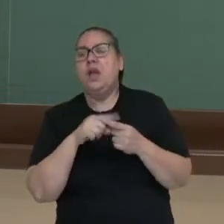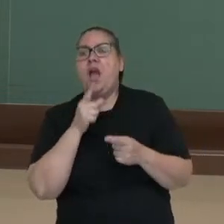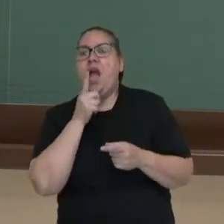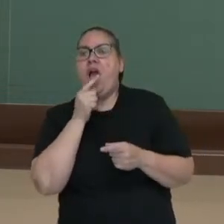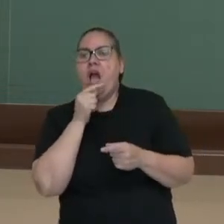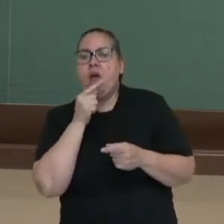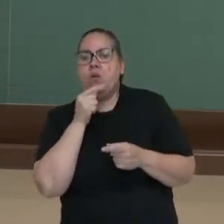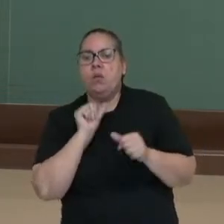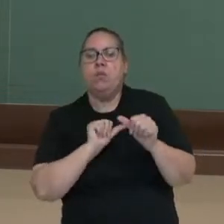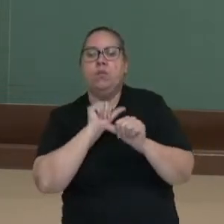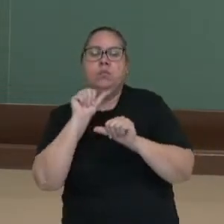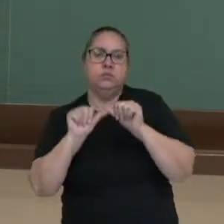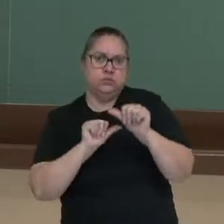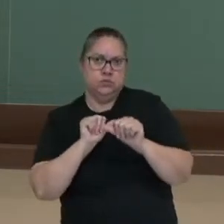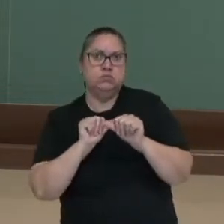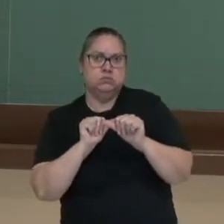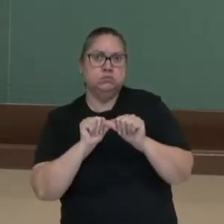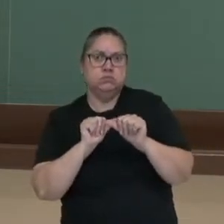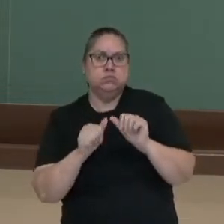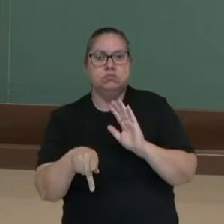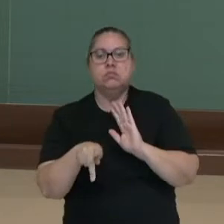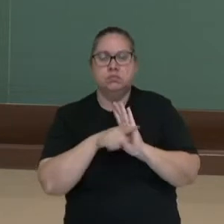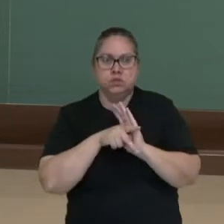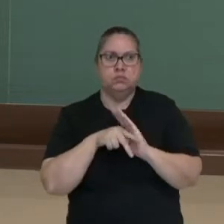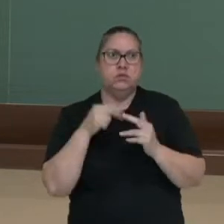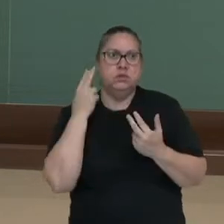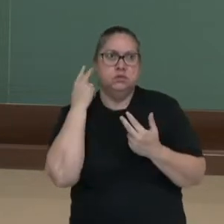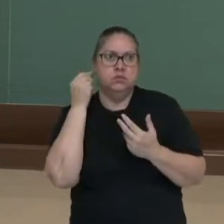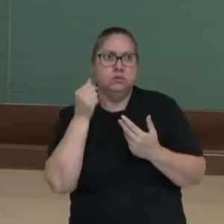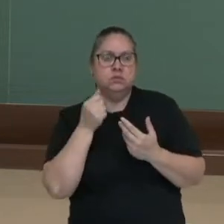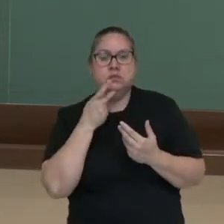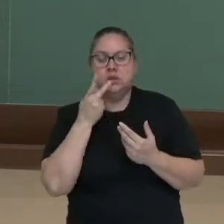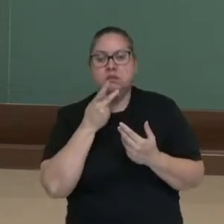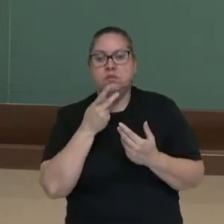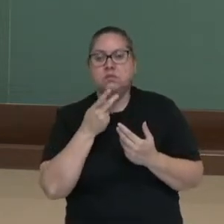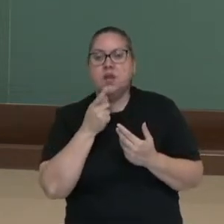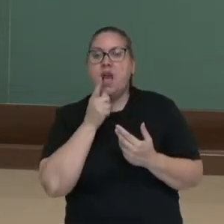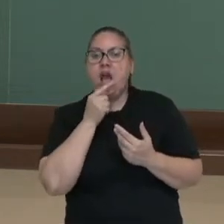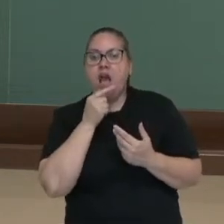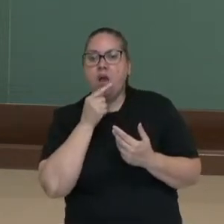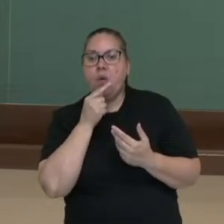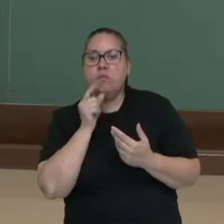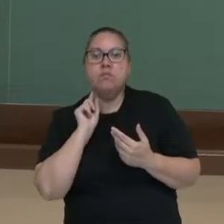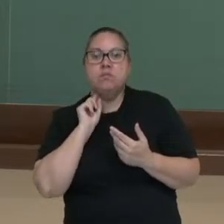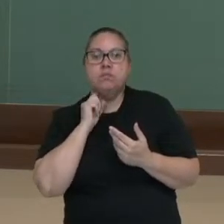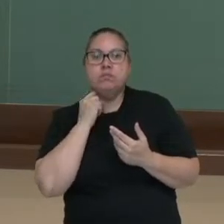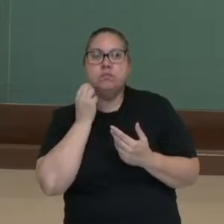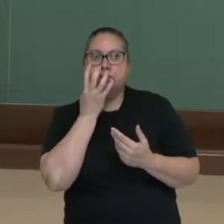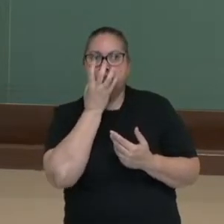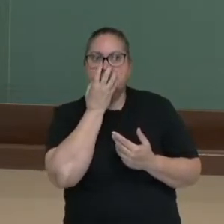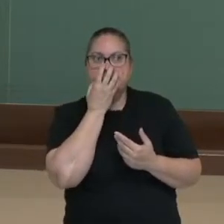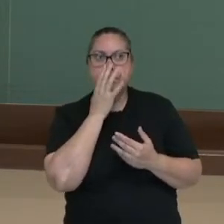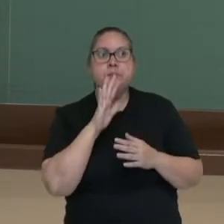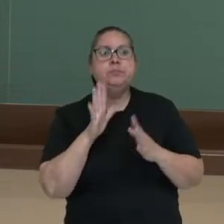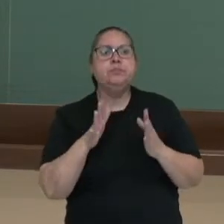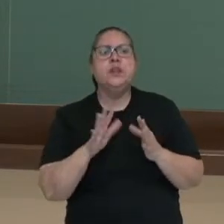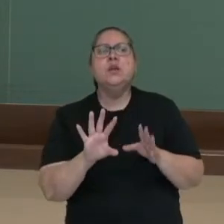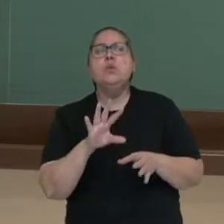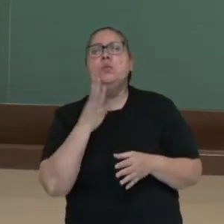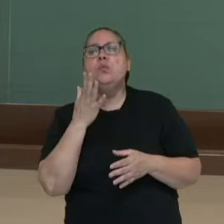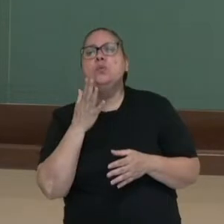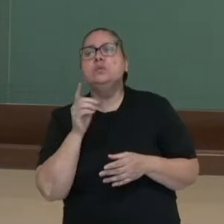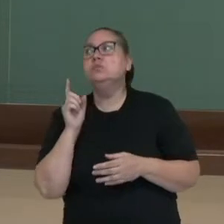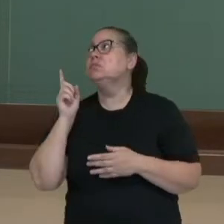foi alterada ali a sua característica natural. Então estamos falando ali das águas poluídas, né? E quando